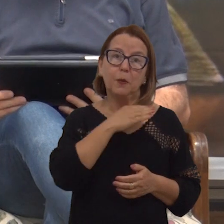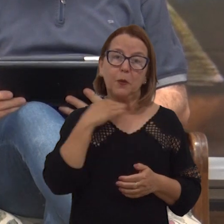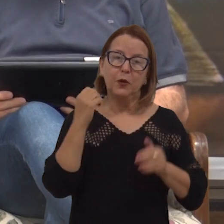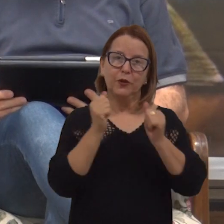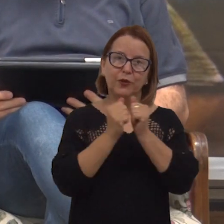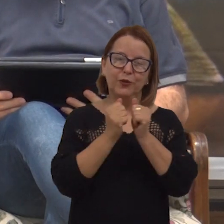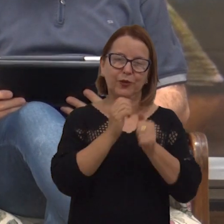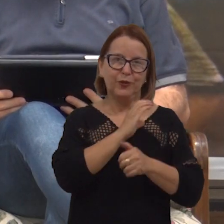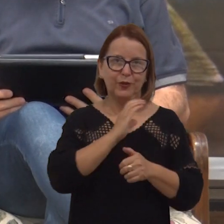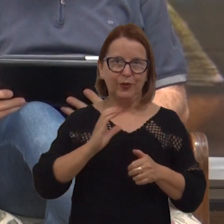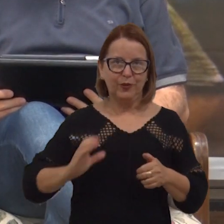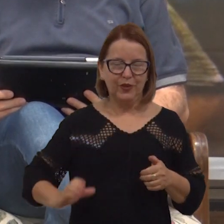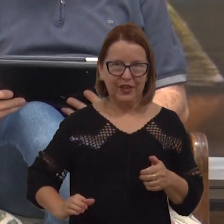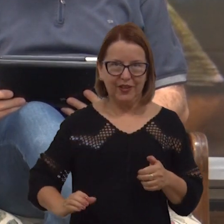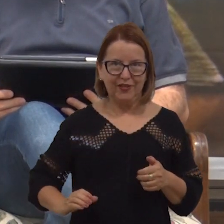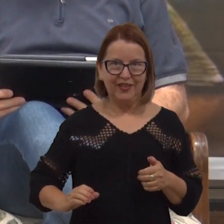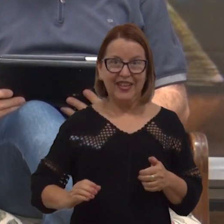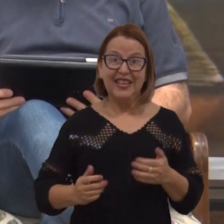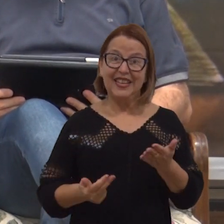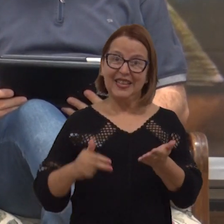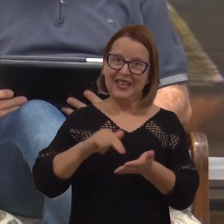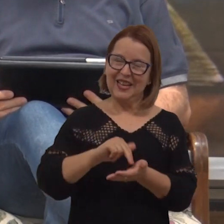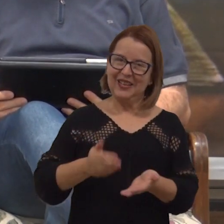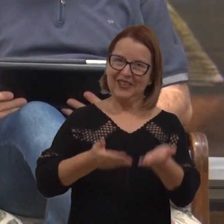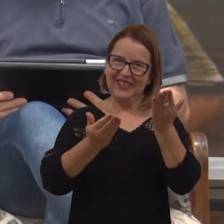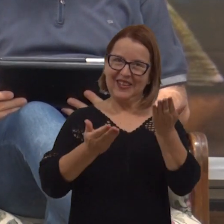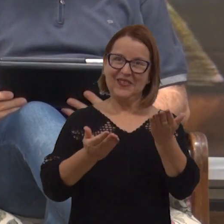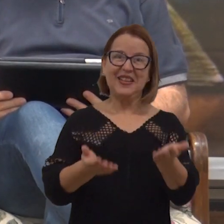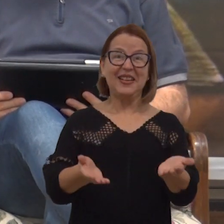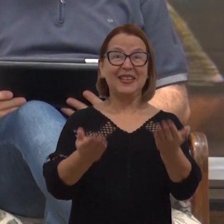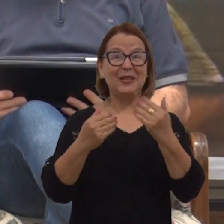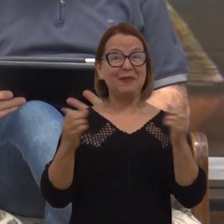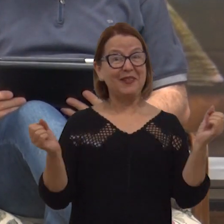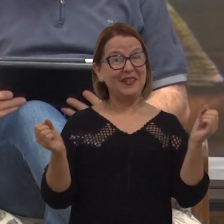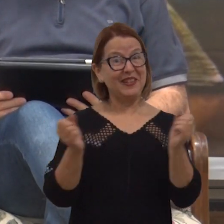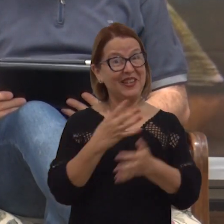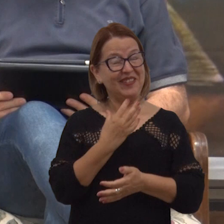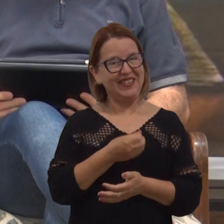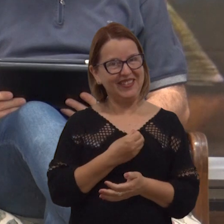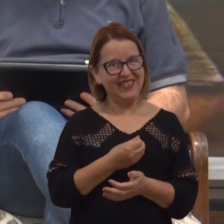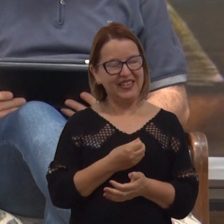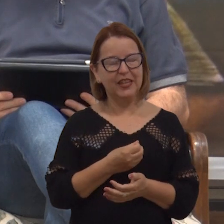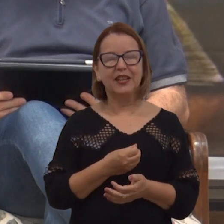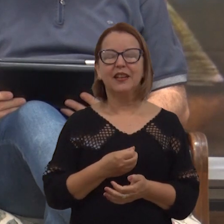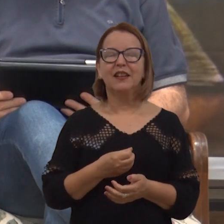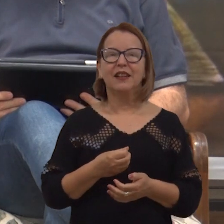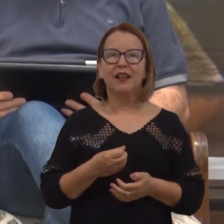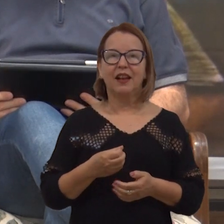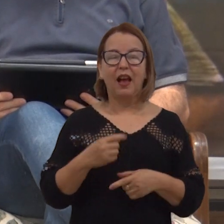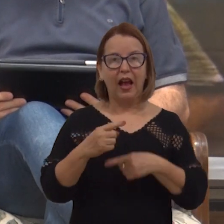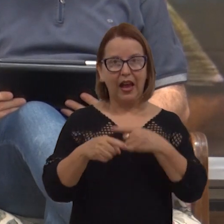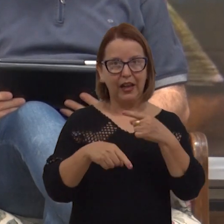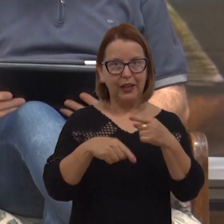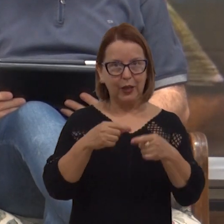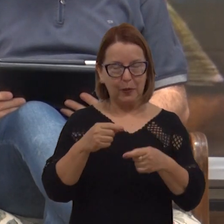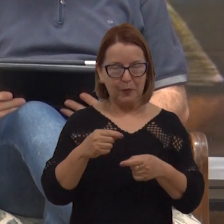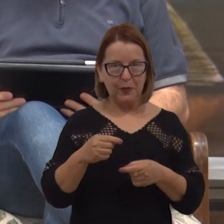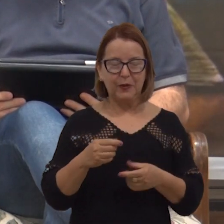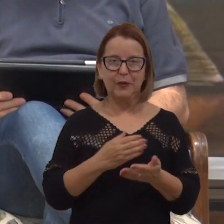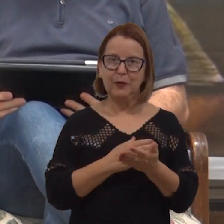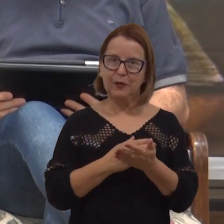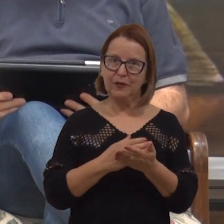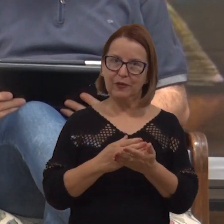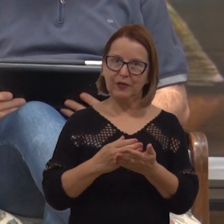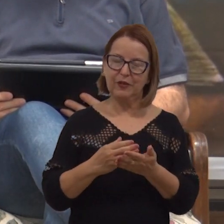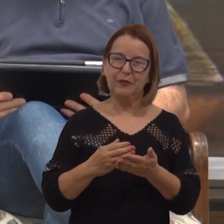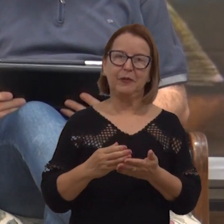natureza pecaminosa nossa, e na ressurreição nós ganhássemos uma nova vida. E eu tenho visto, depois que nós começamos